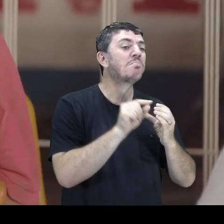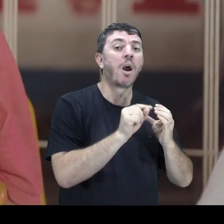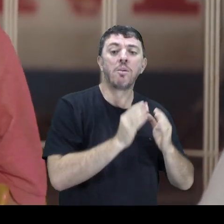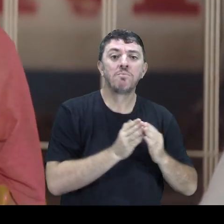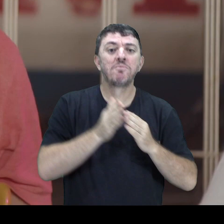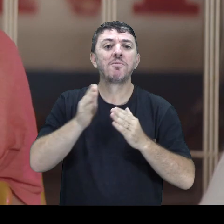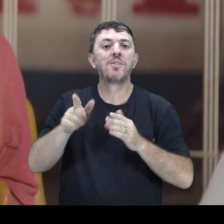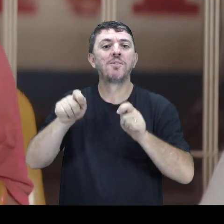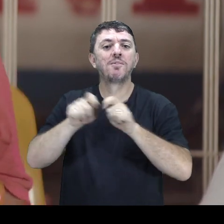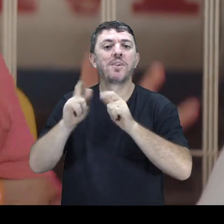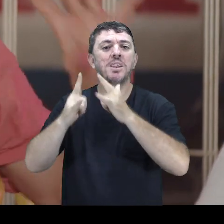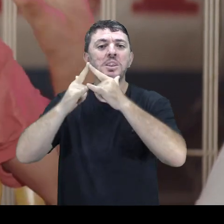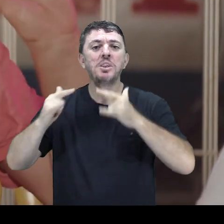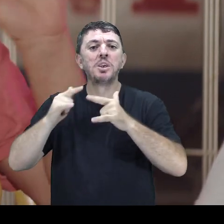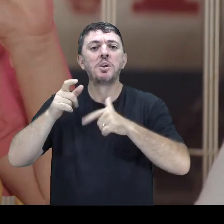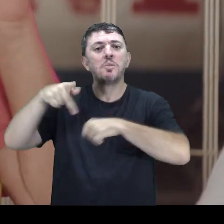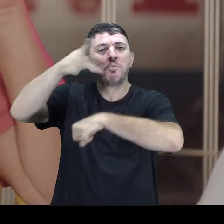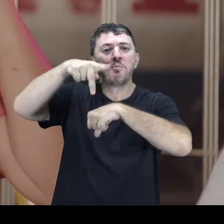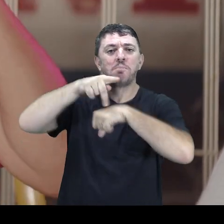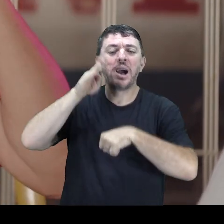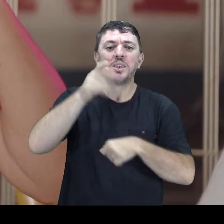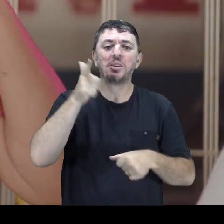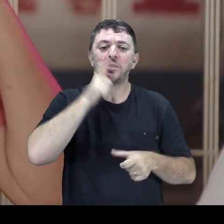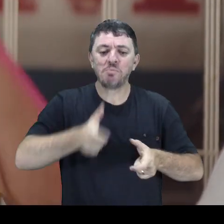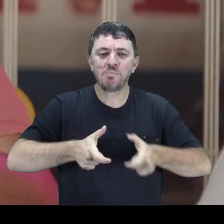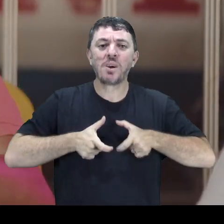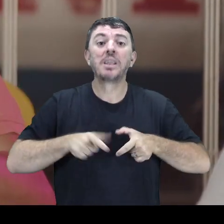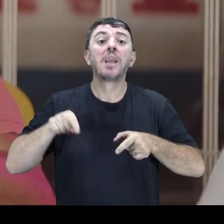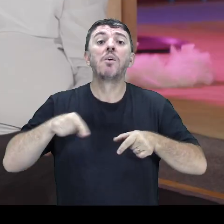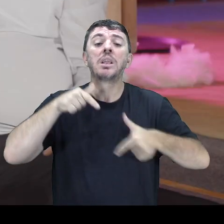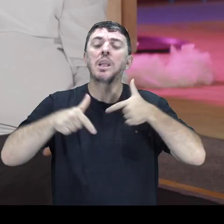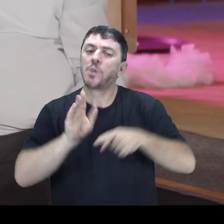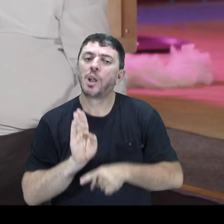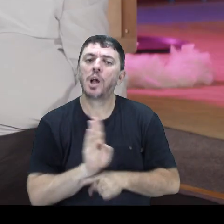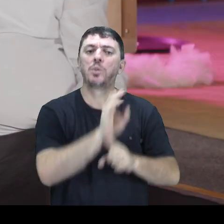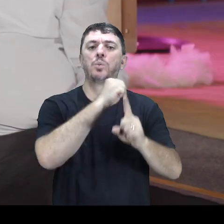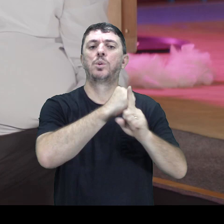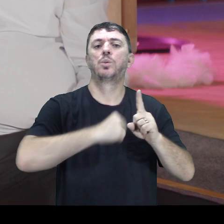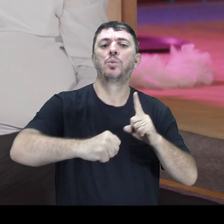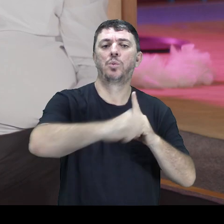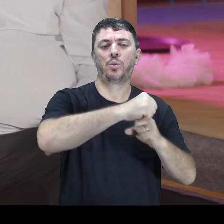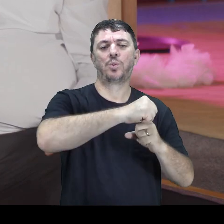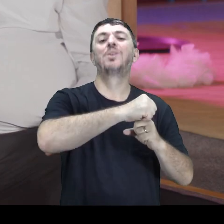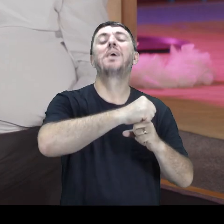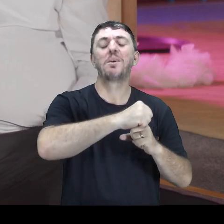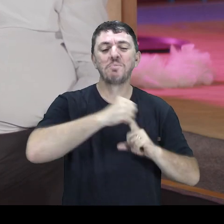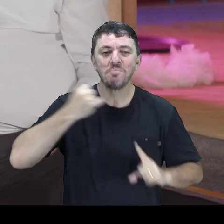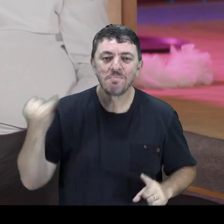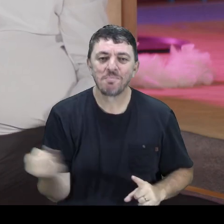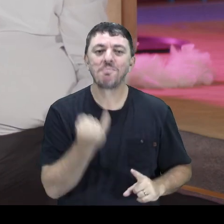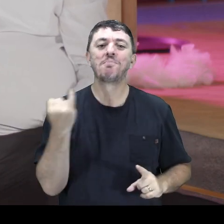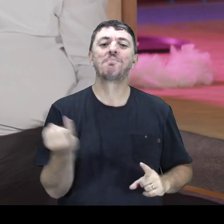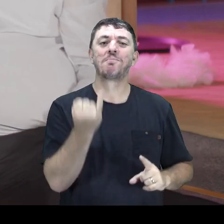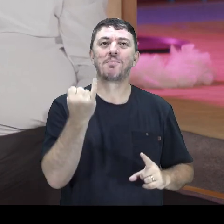de amanhã lá em Mônaco, entendeu? Quer dizer, é um serviço social precursor, numa época que não existia esse pensamento ainda. Então, ele